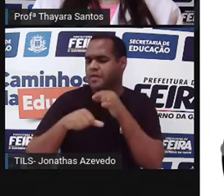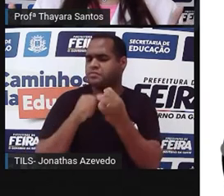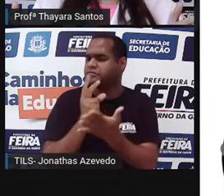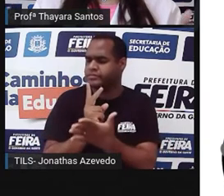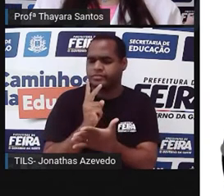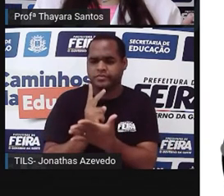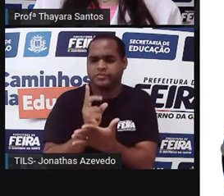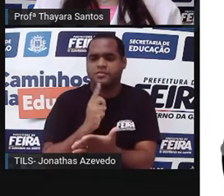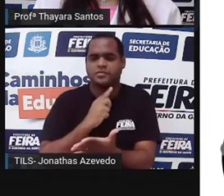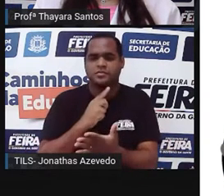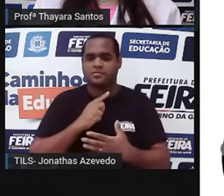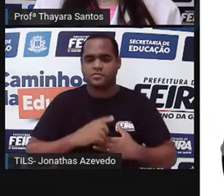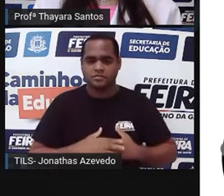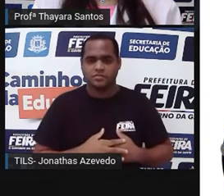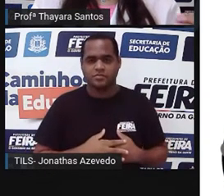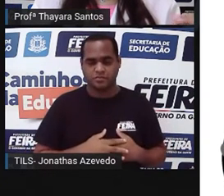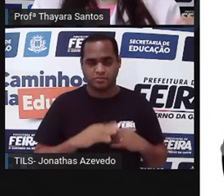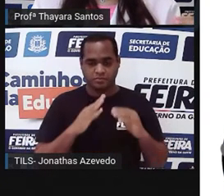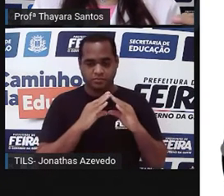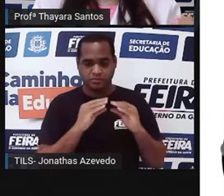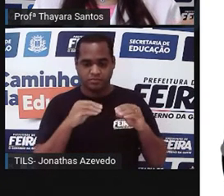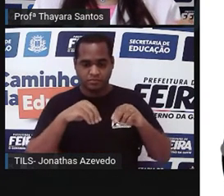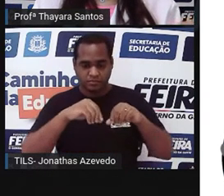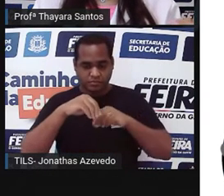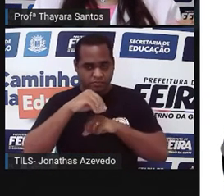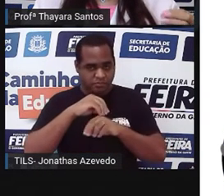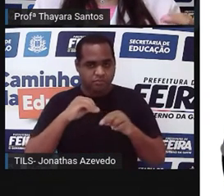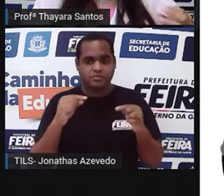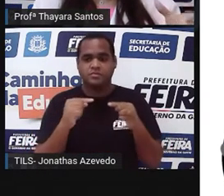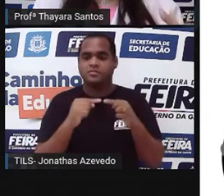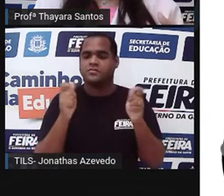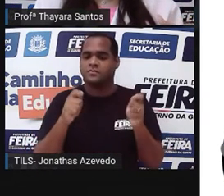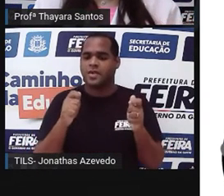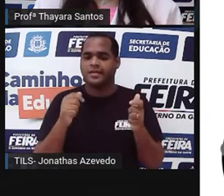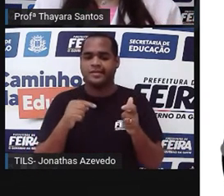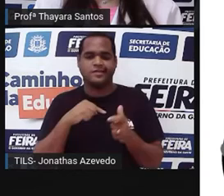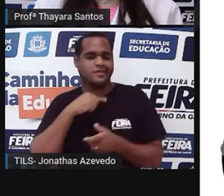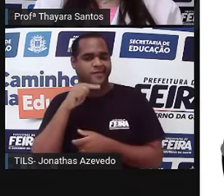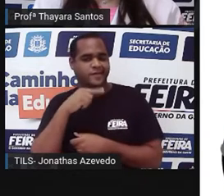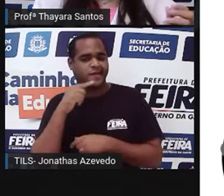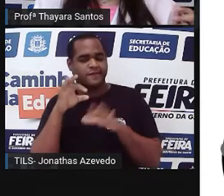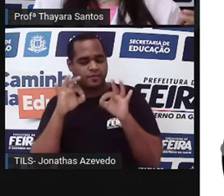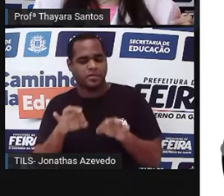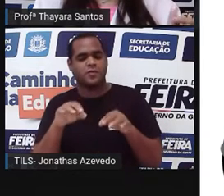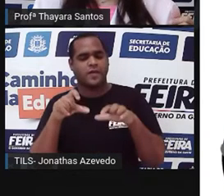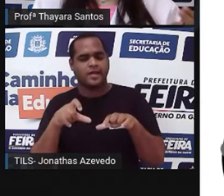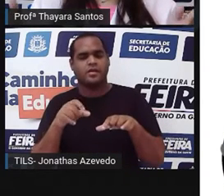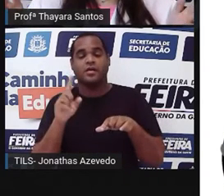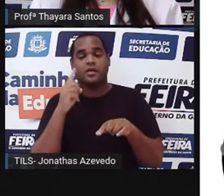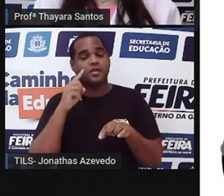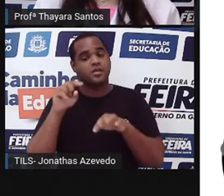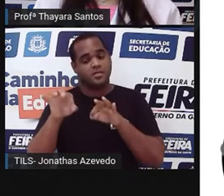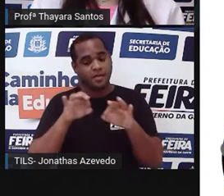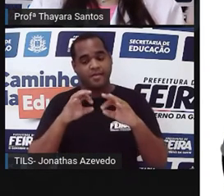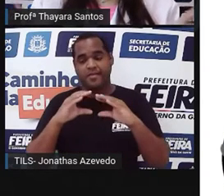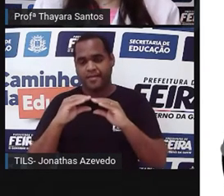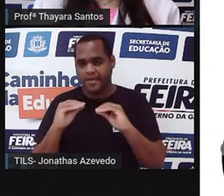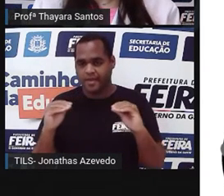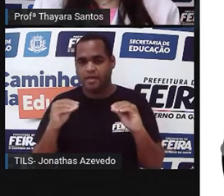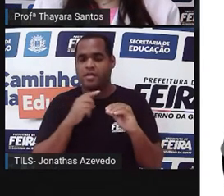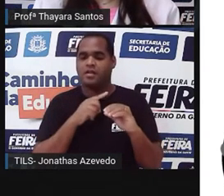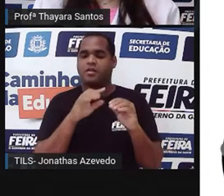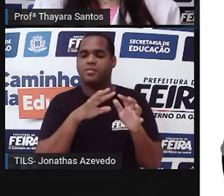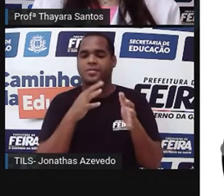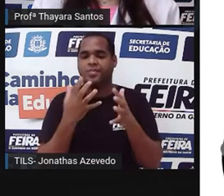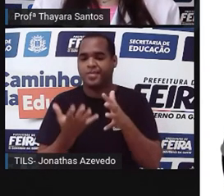inteiro. Então, esse solo, como ele não tem a vegetação ali em cima para manter ele fixo no lugar, ele vai se fragmentar e vai acabar